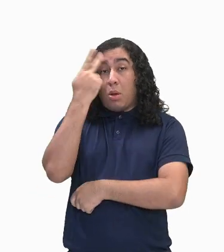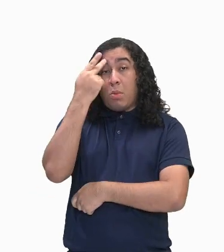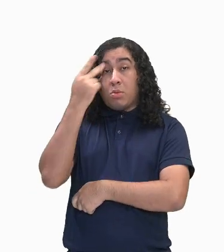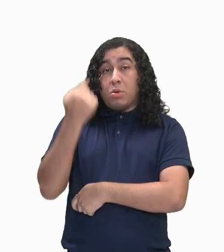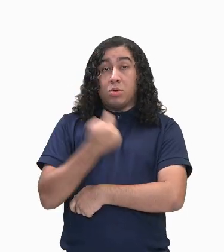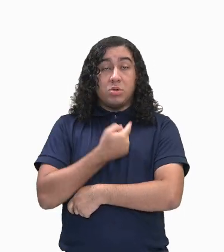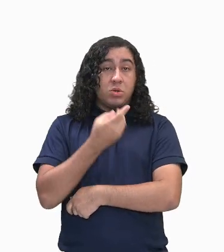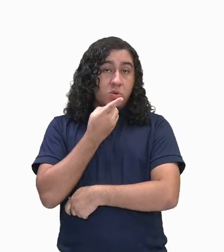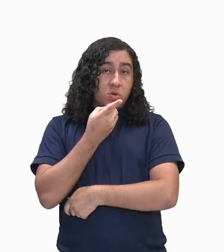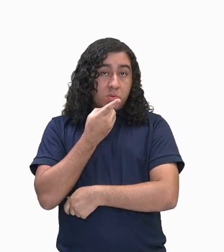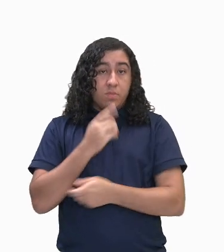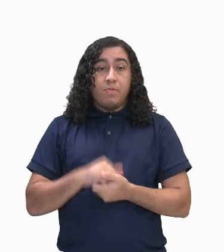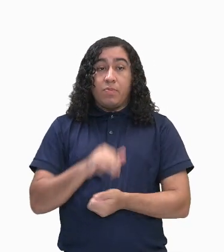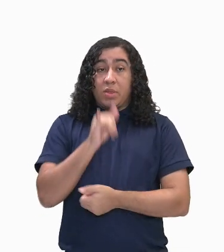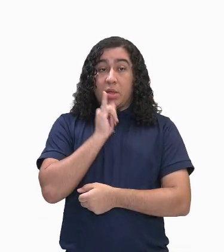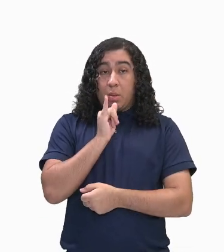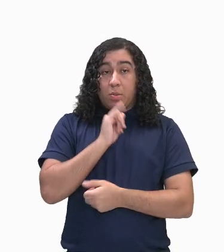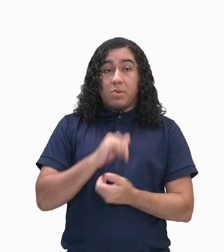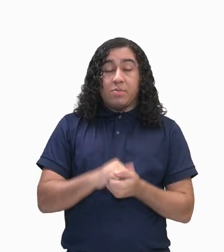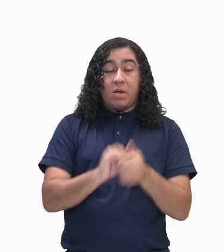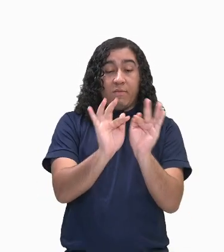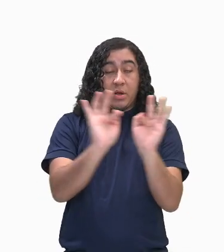cotidiano. Vamos ver um exemplo.